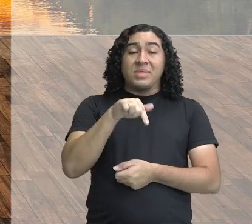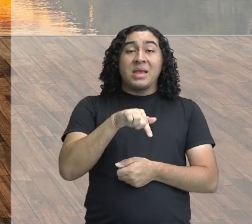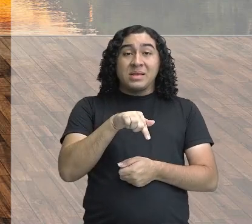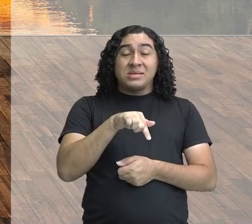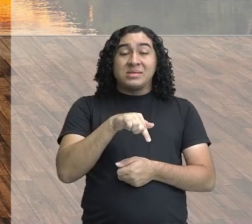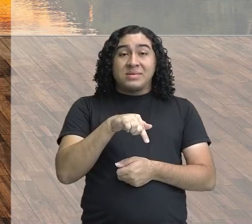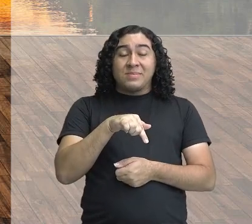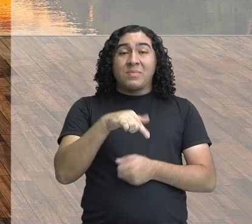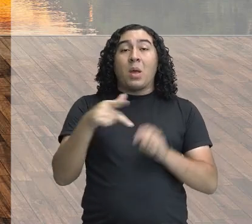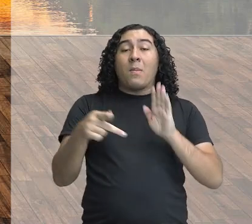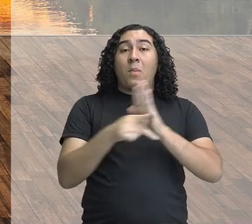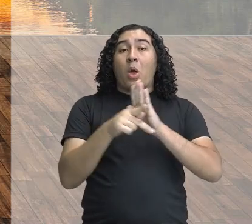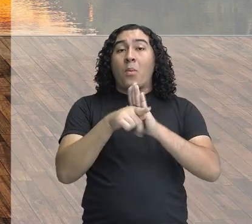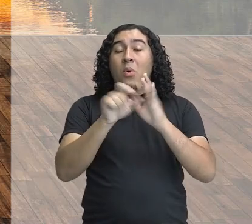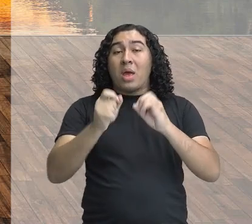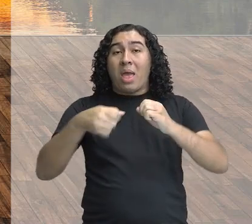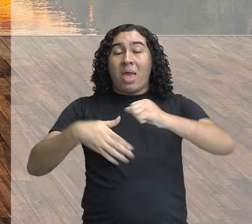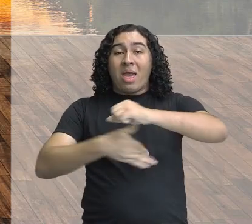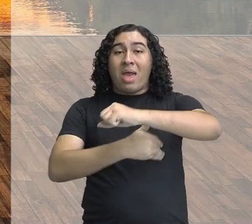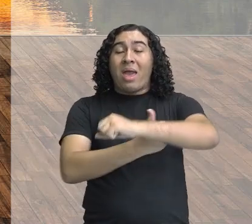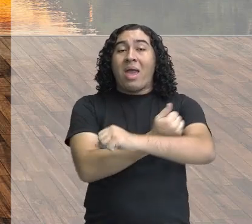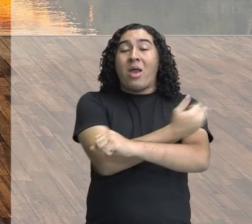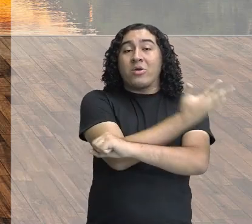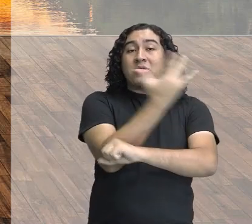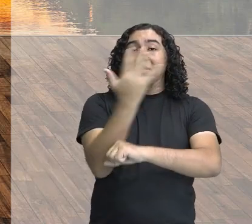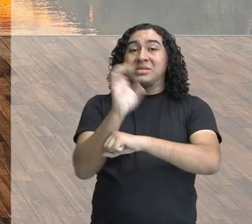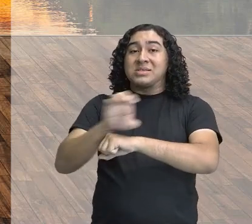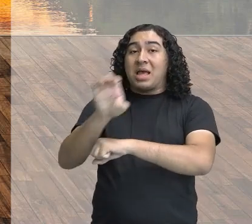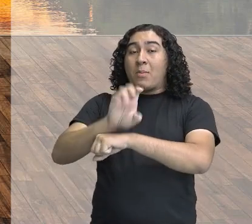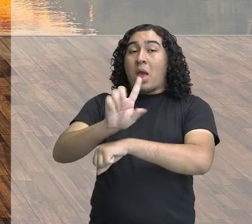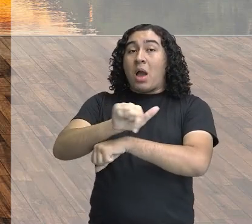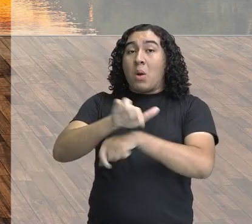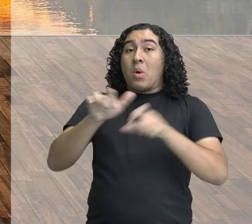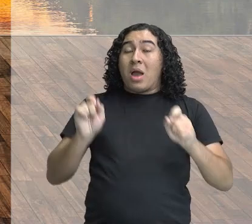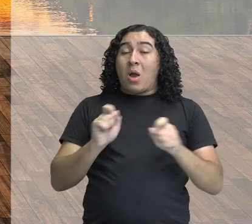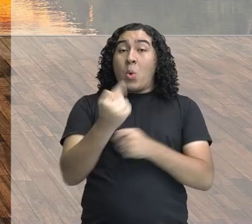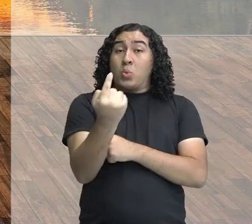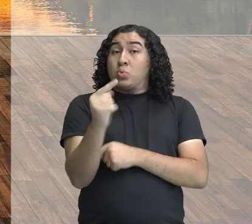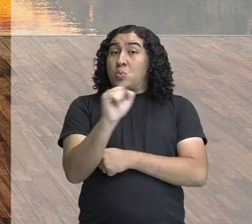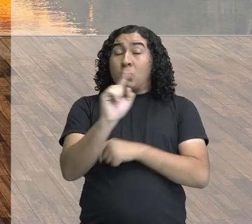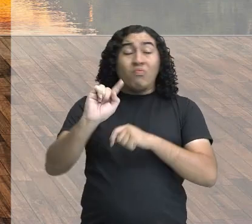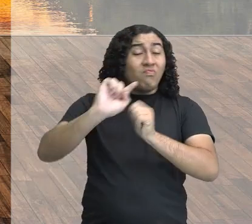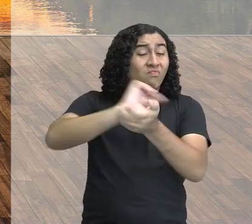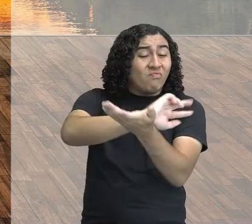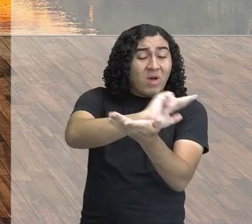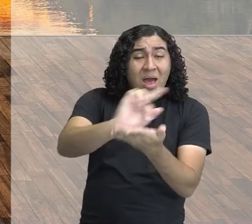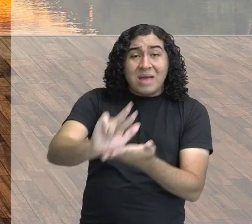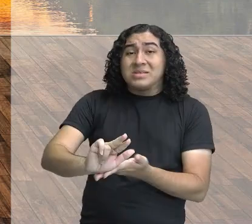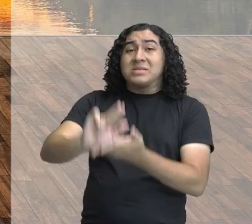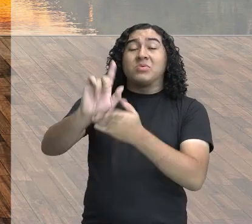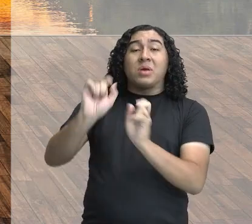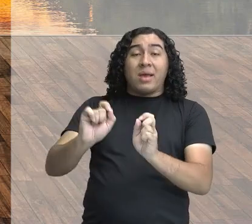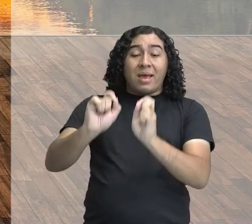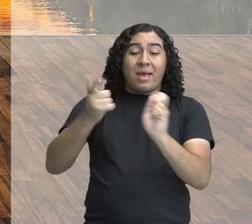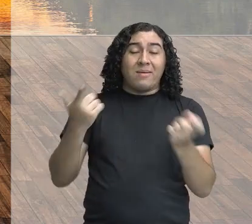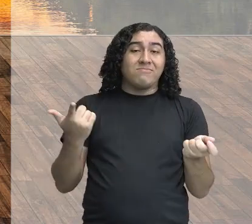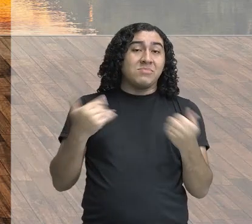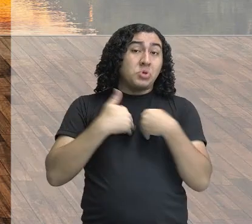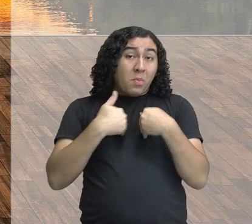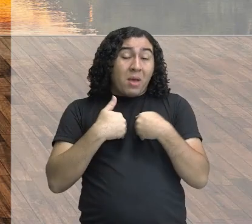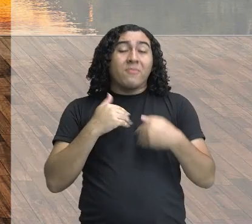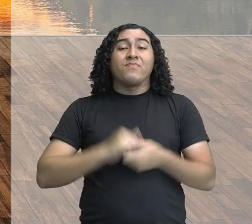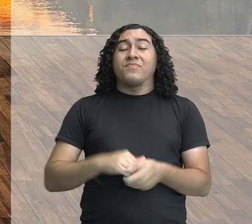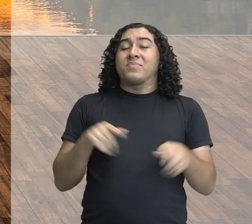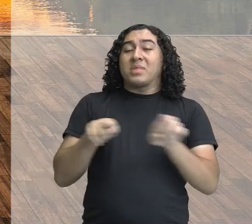deste ecossistema, que é único, não é isso? Isso mesmo. Que abriga o quê? Milhões de espécies, inclusive aquelas que